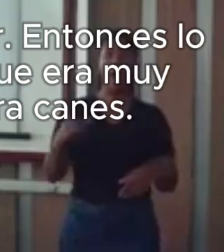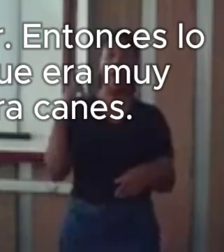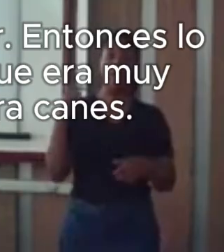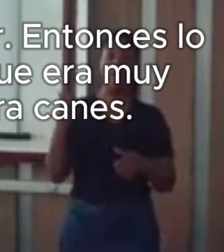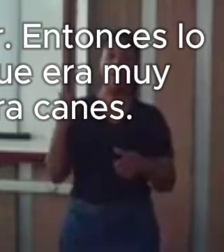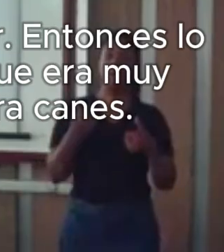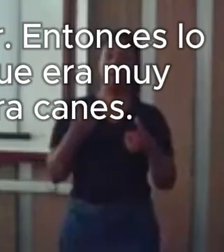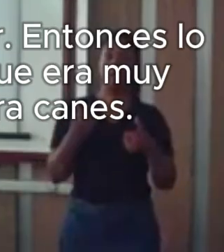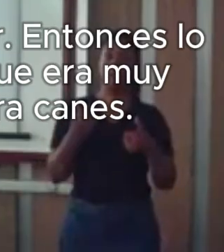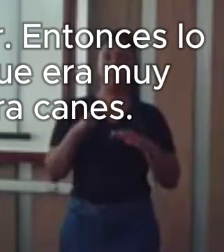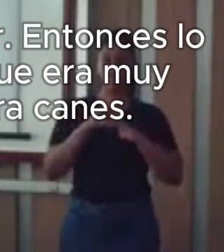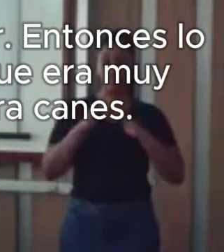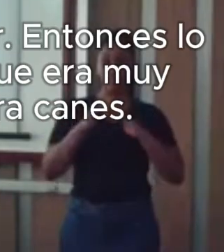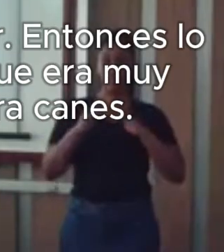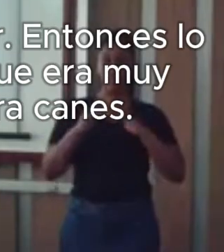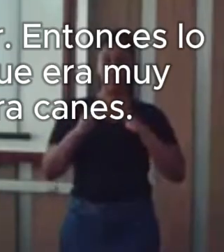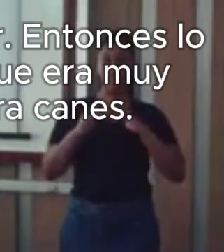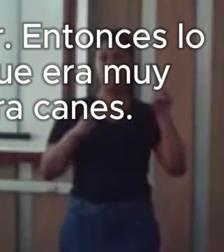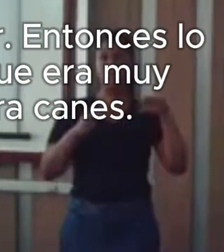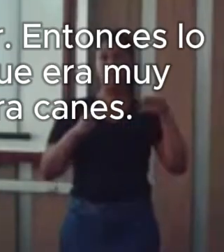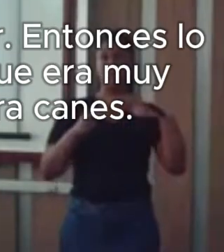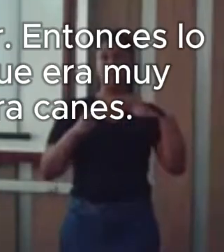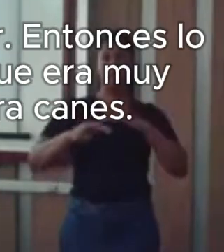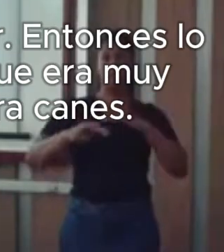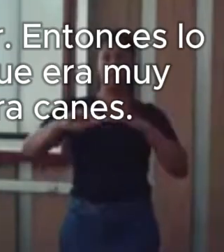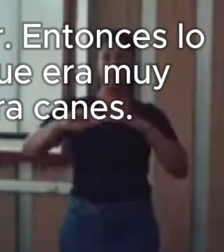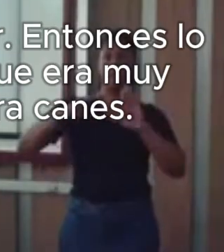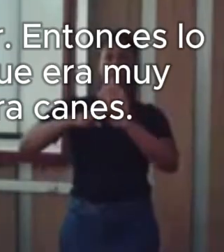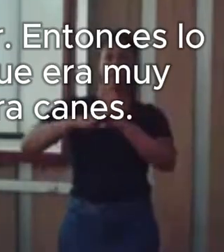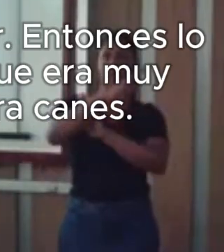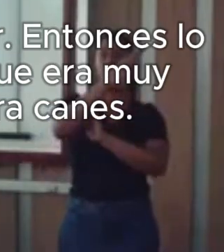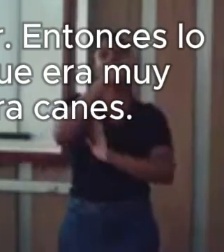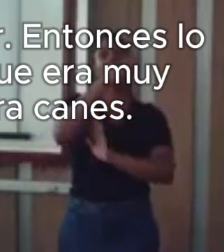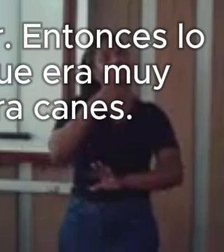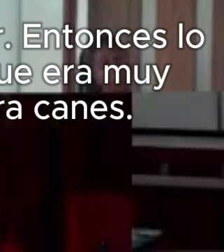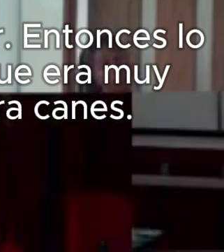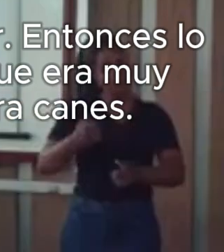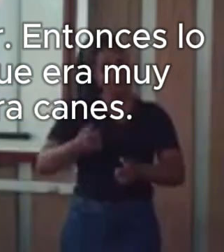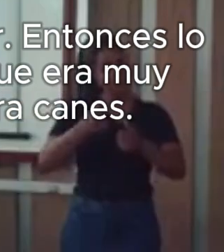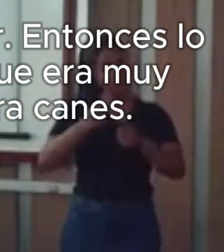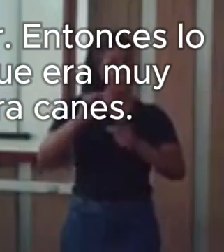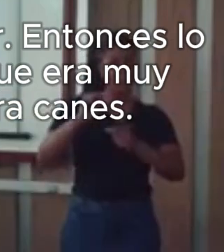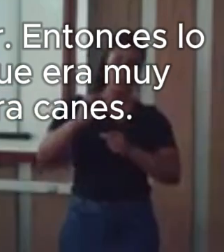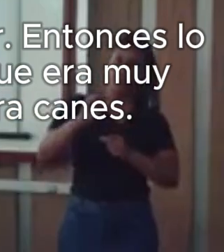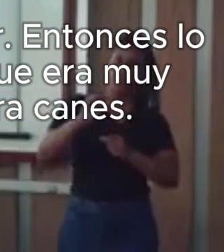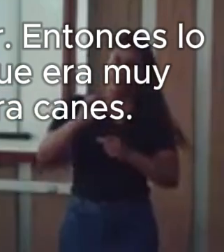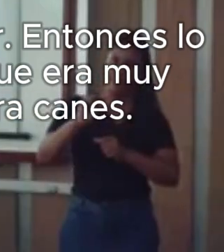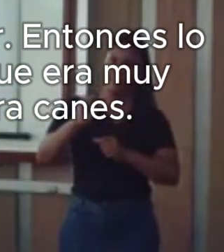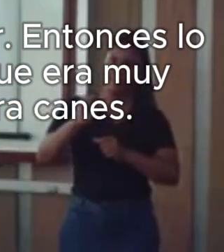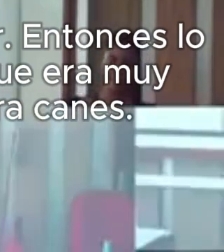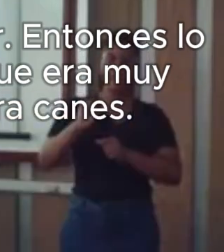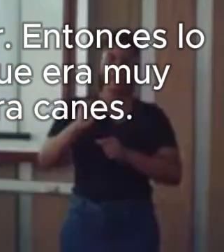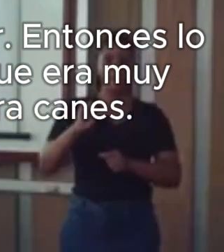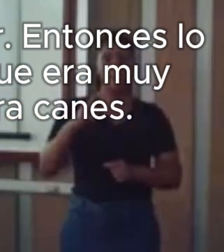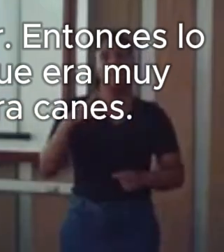depois começou a melhorar. Tá? Então, a gente pôde dizer, fez toda uma estatística sofisticada aqui para um